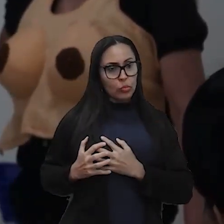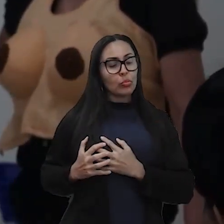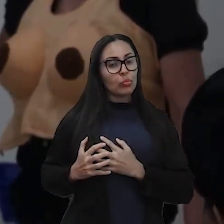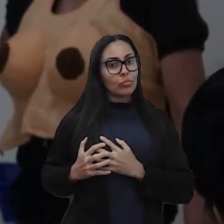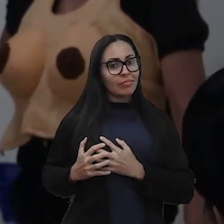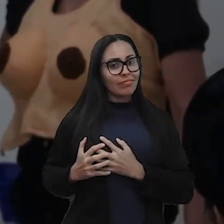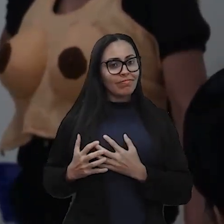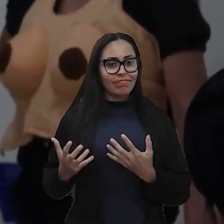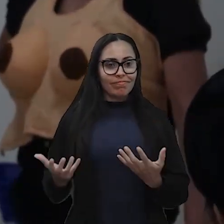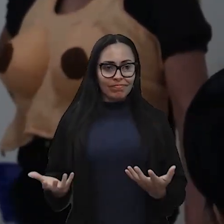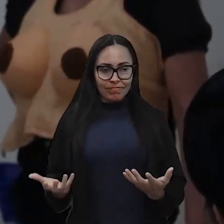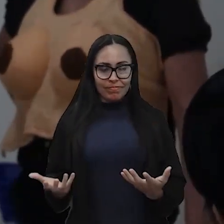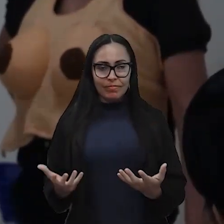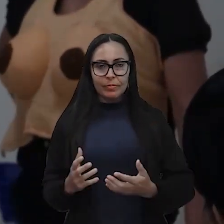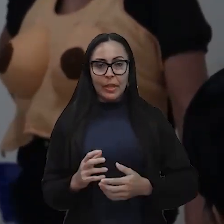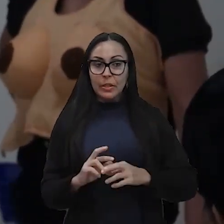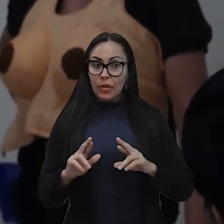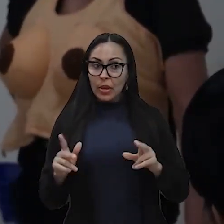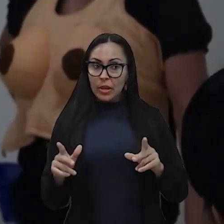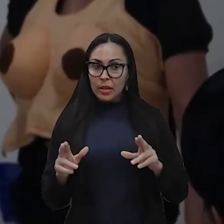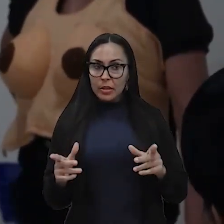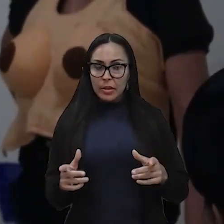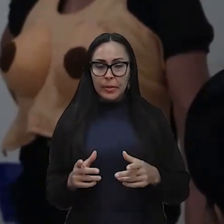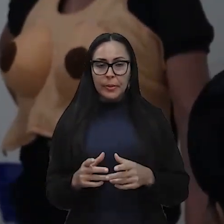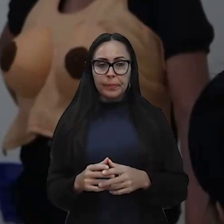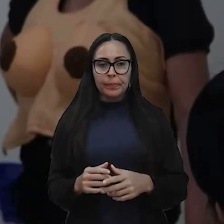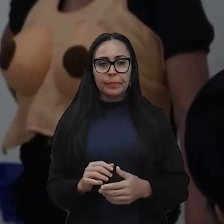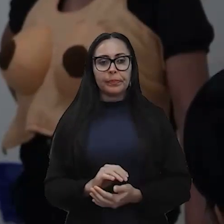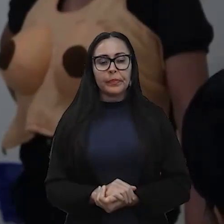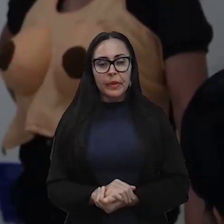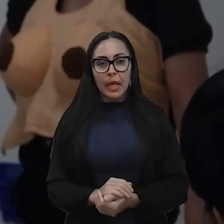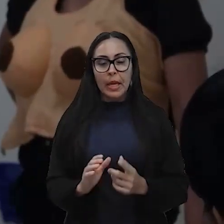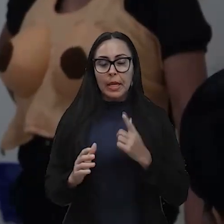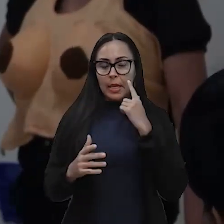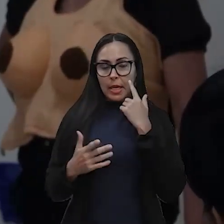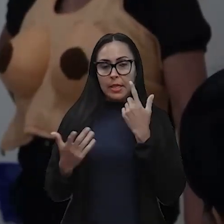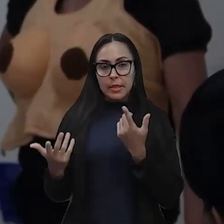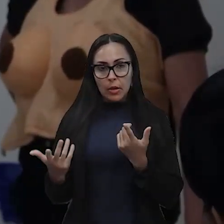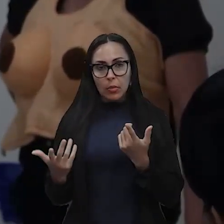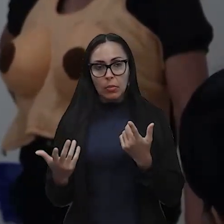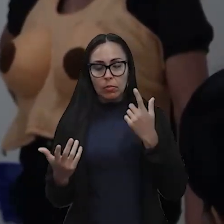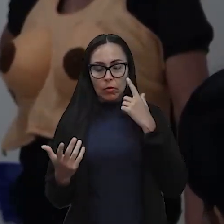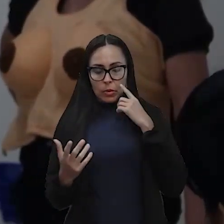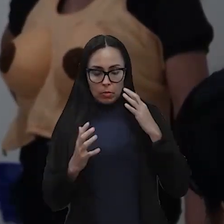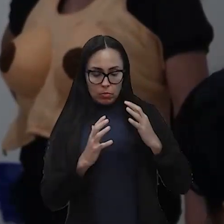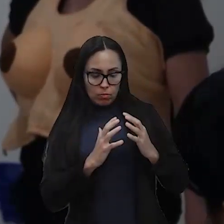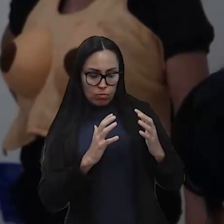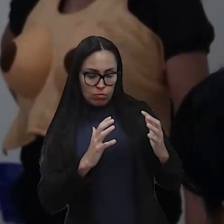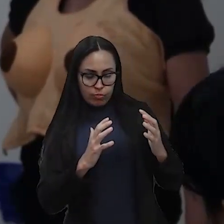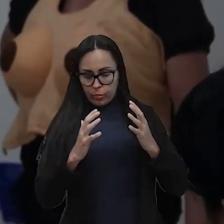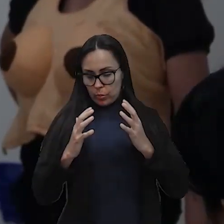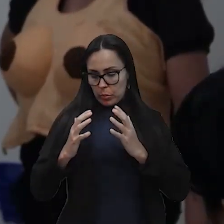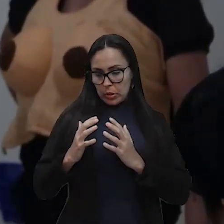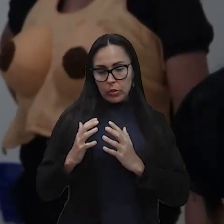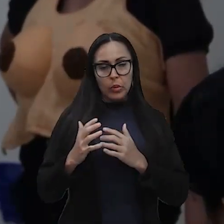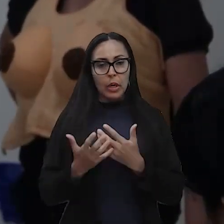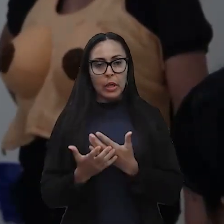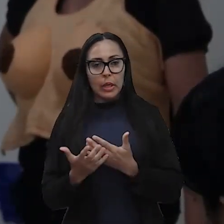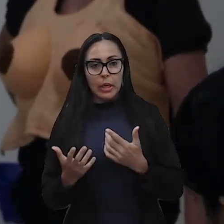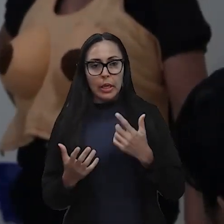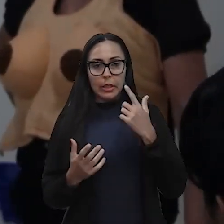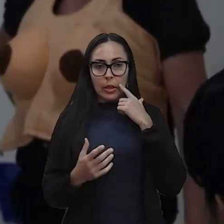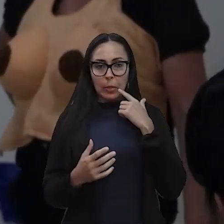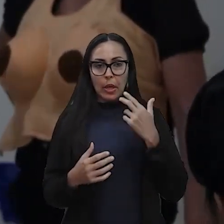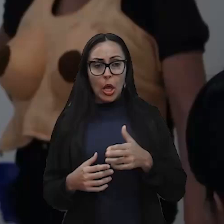do que uma diferente da outra, certo? É a simetria, se estão assimétricas demais ou simétricas. leve em consideração que uma mama nunca é